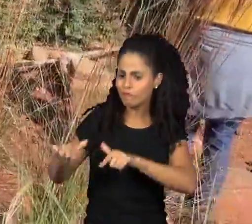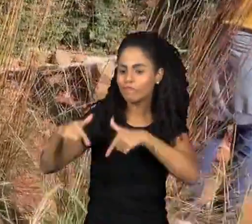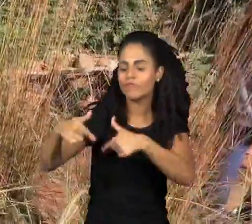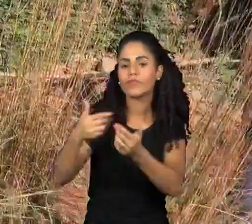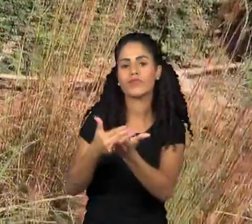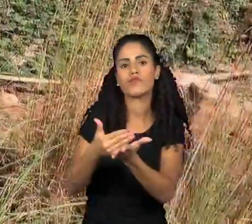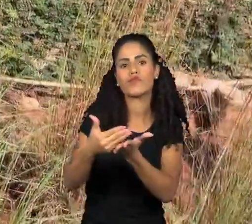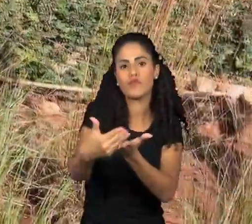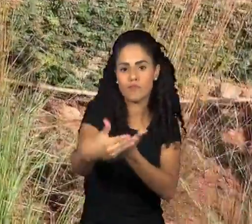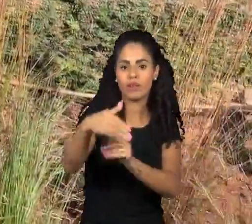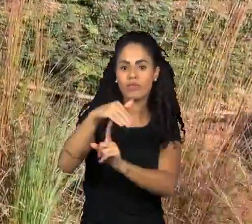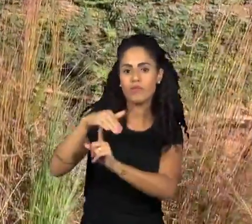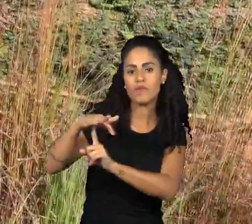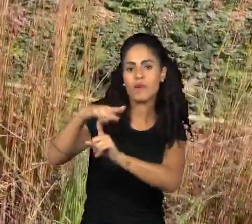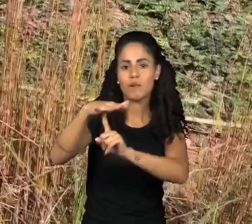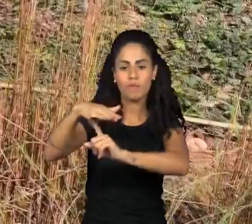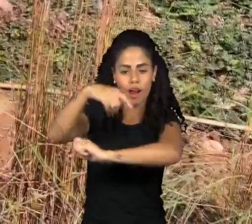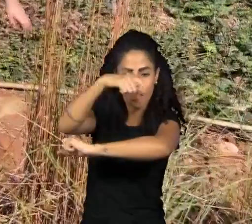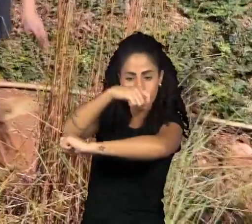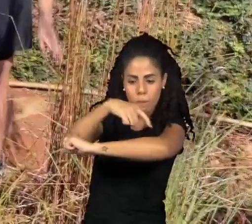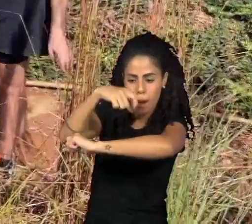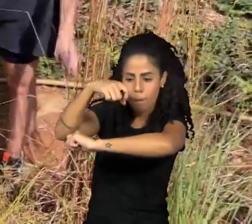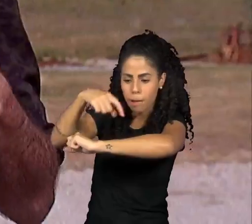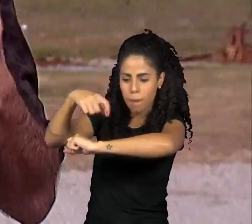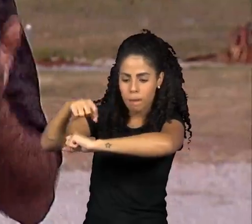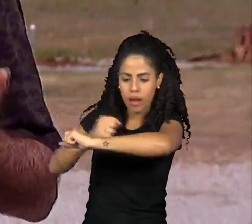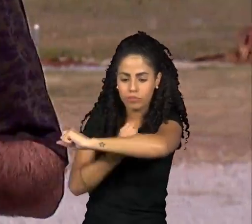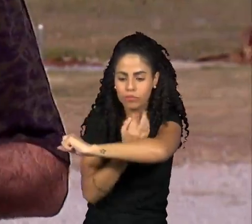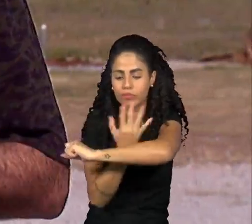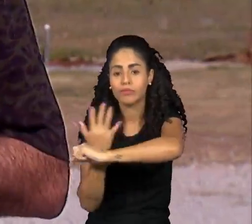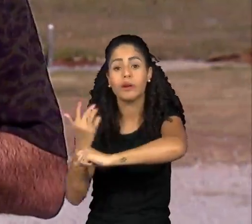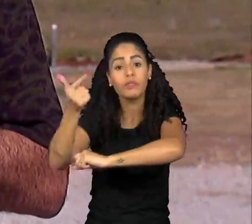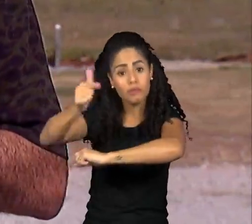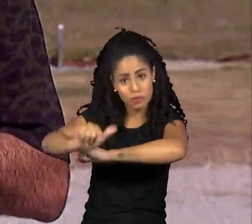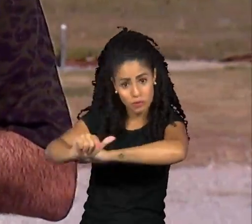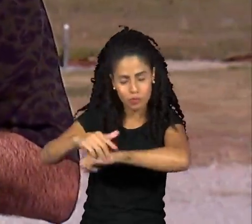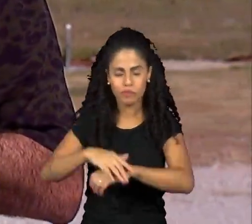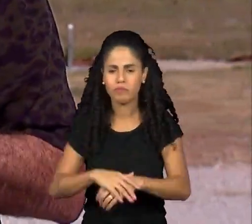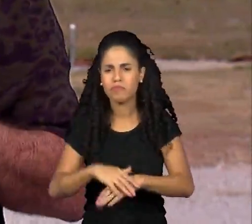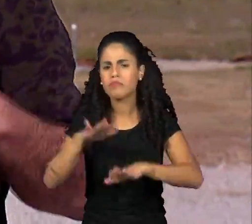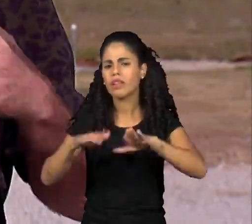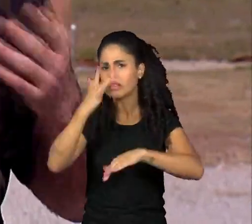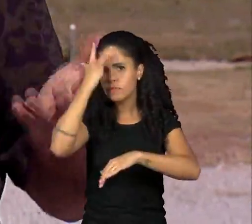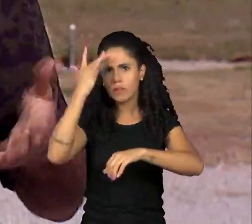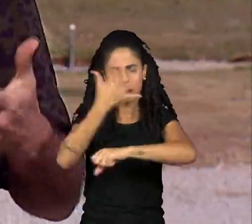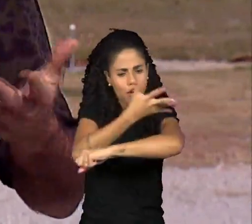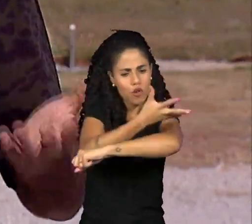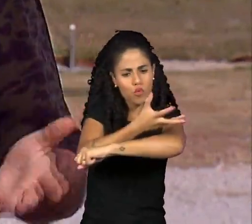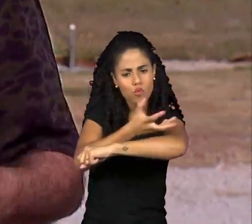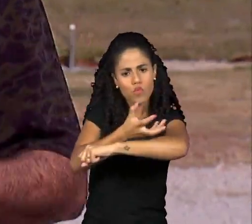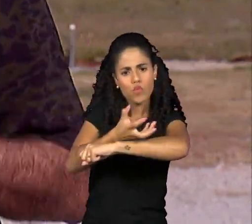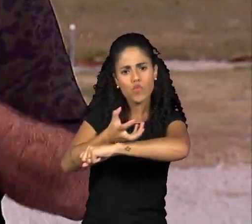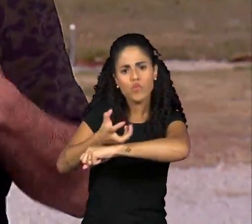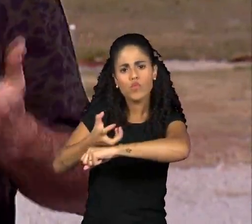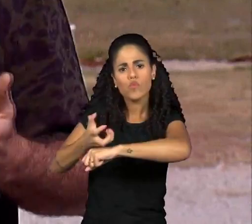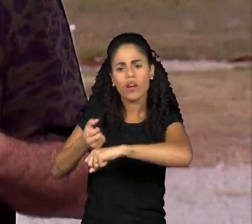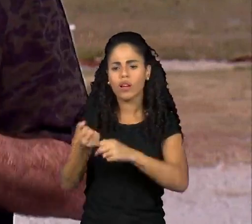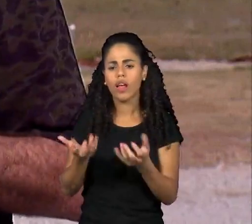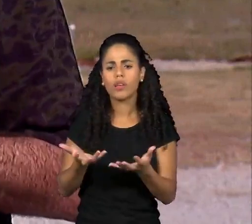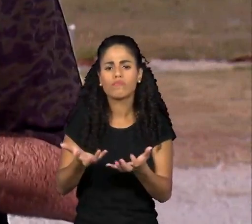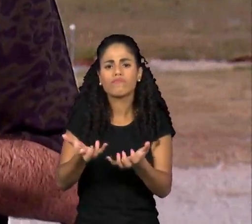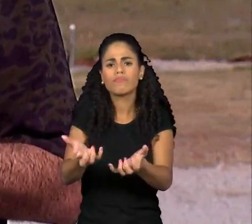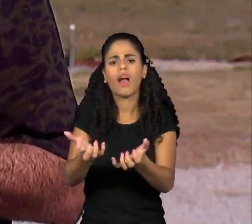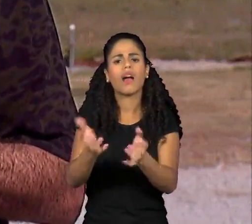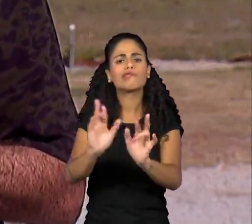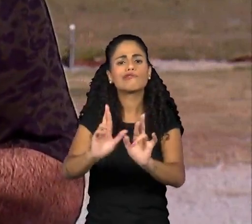Praça Homero Silva, na Zona Oeste. Muita gente fala que o Cerrado é o primo pobre da Amazônia, ou coisas desse